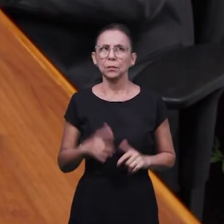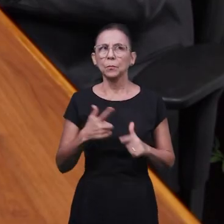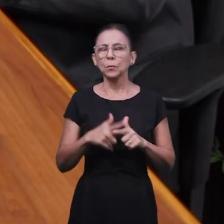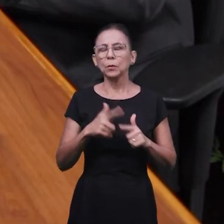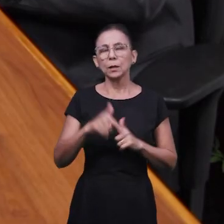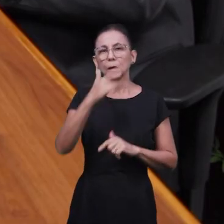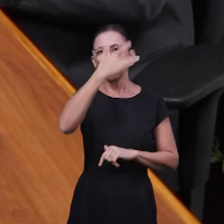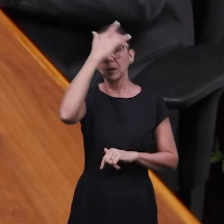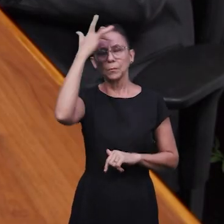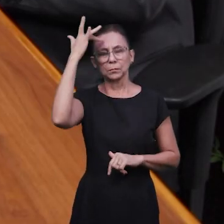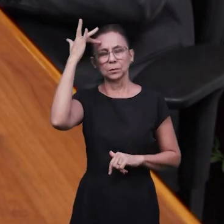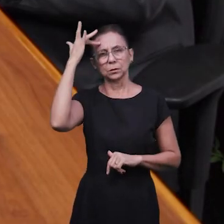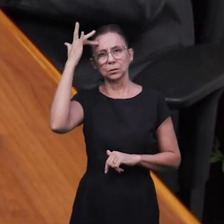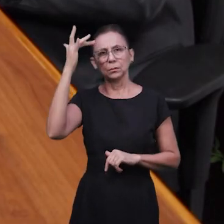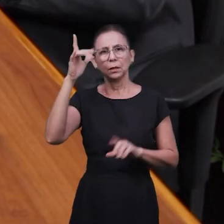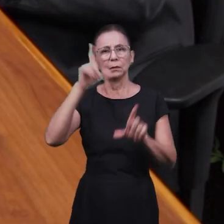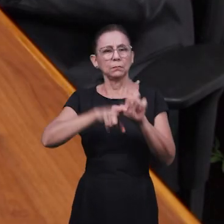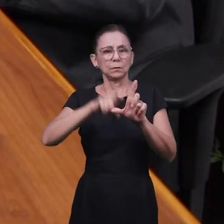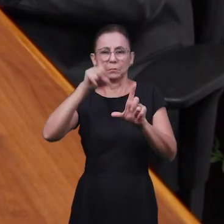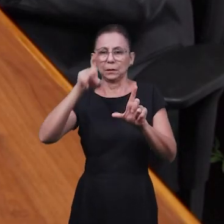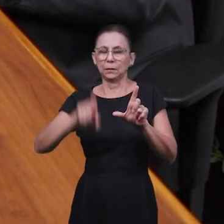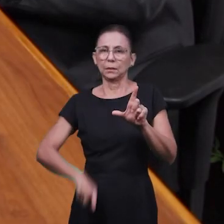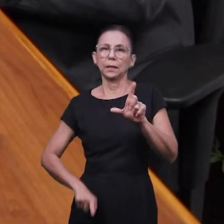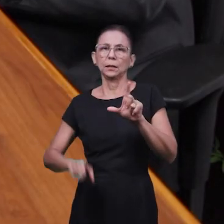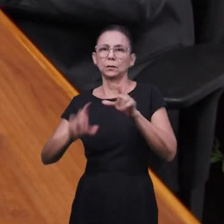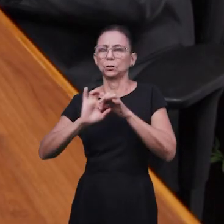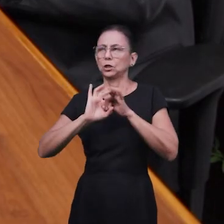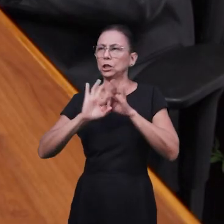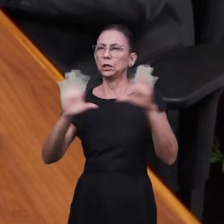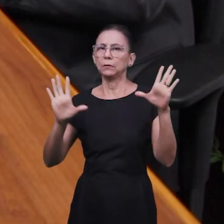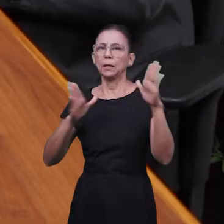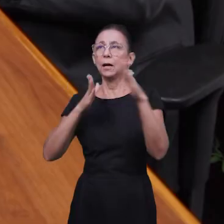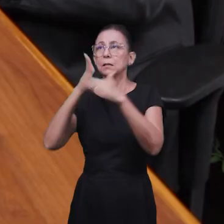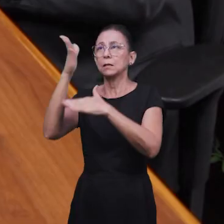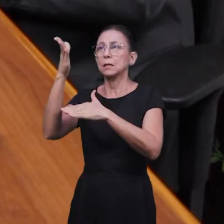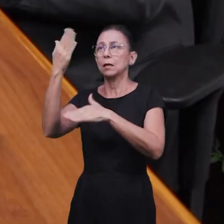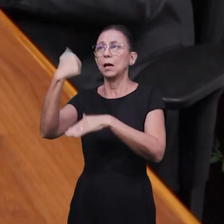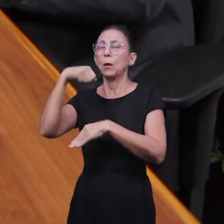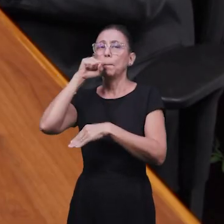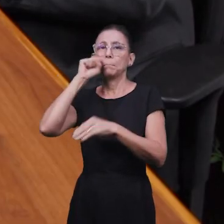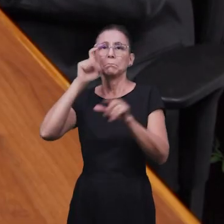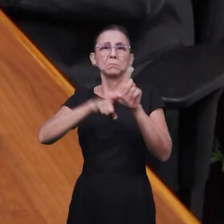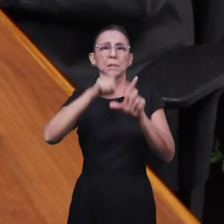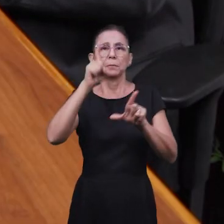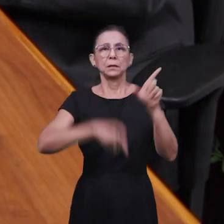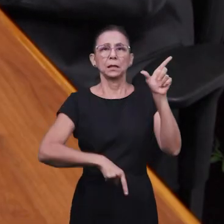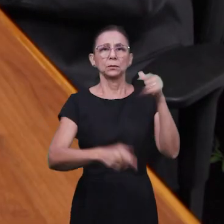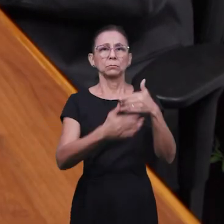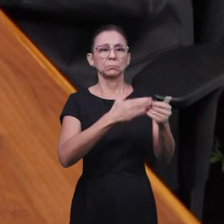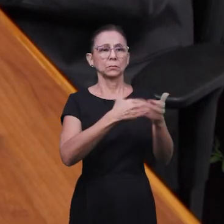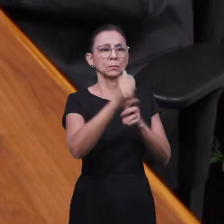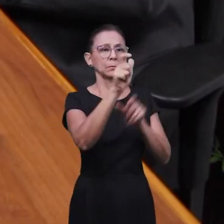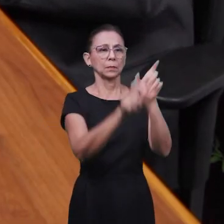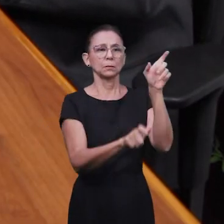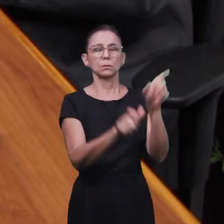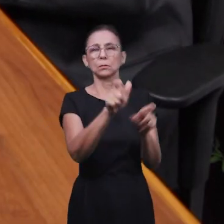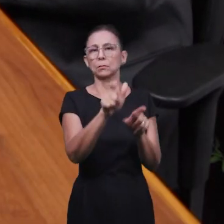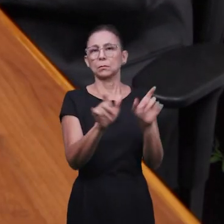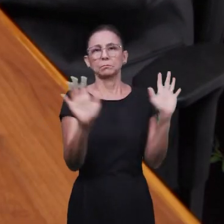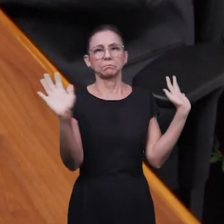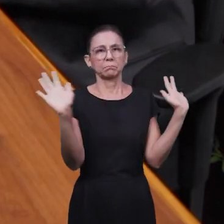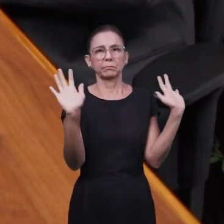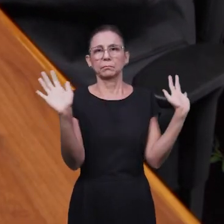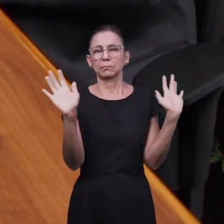seja, o crente, ele tem livre acesso ao Pai, independente de qualquer pessoa, qualquer intermediário.